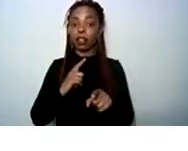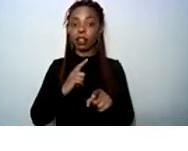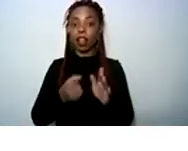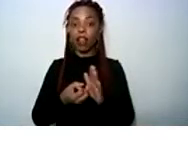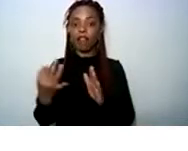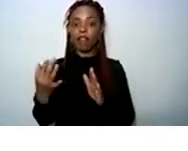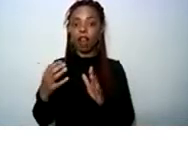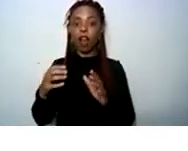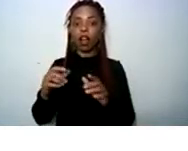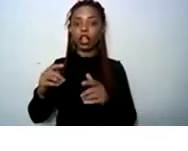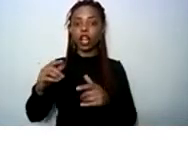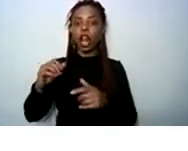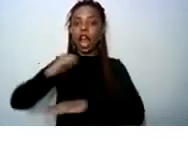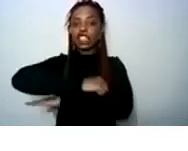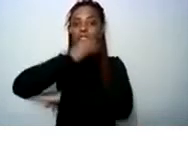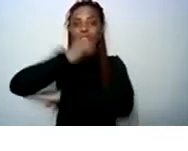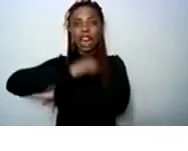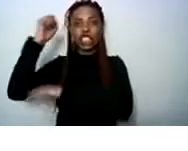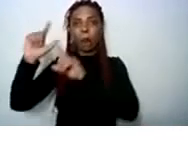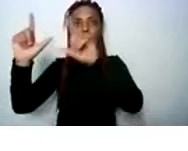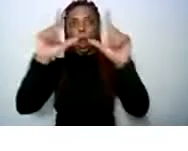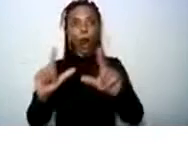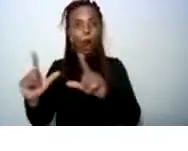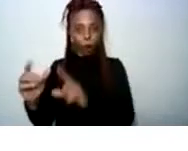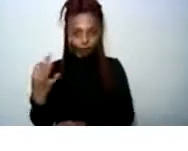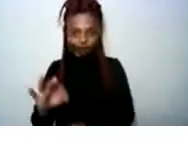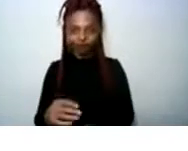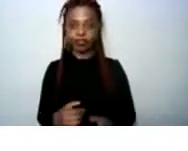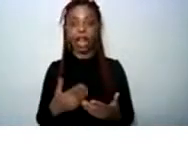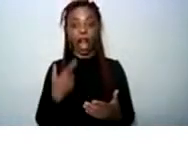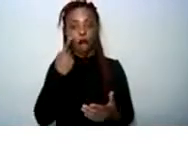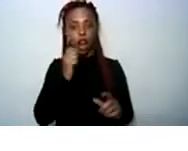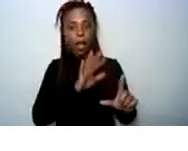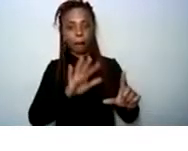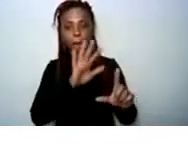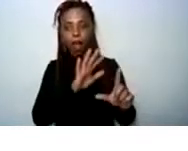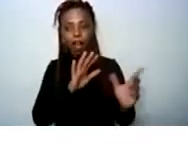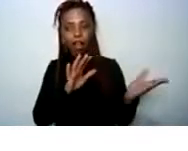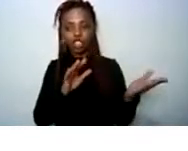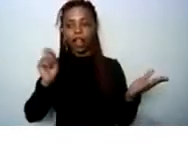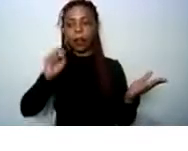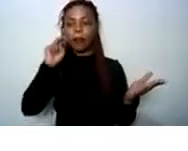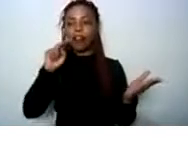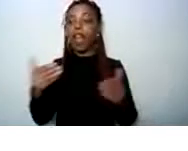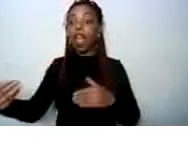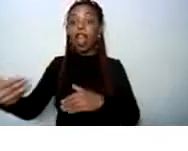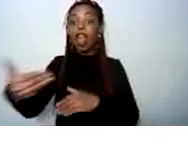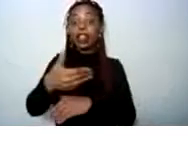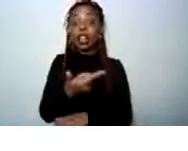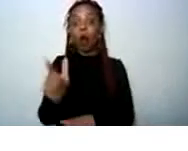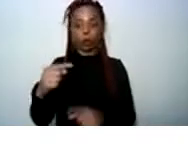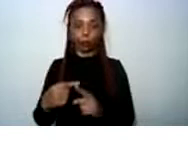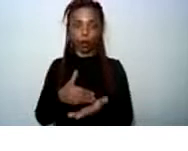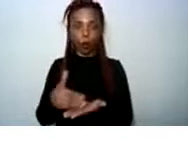quantas janelas eles possuem. Essa imagem a gente consegue perceber a outra entrada da biblioteca. Como inicialmente eu mostrei a